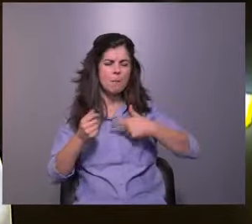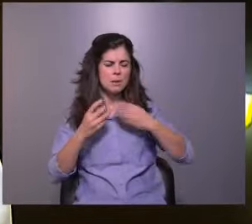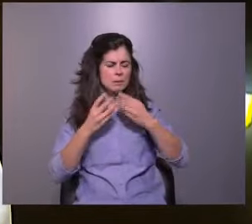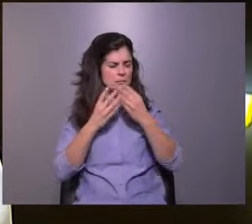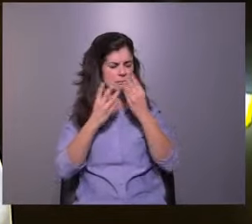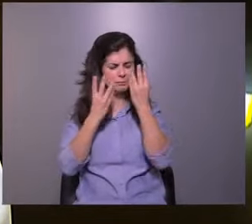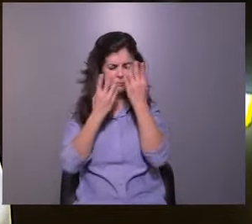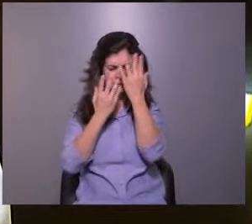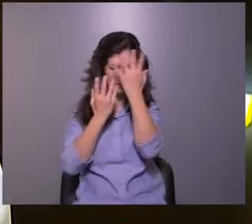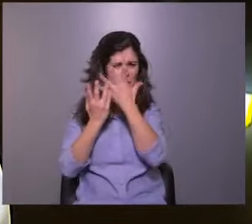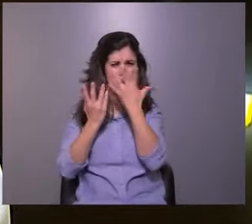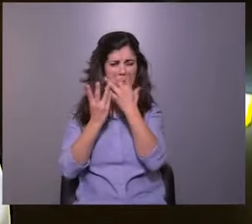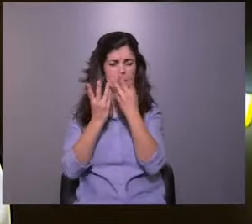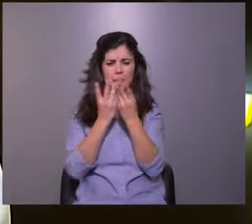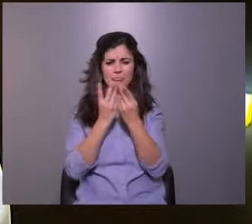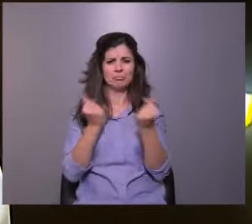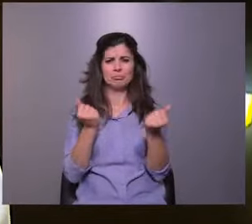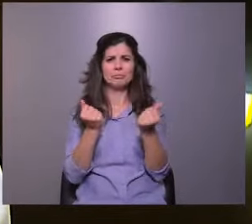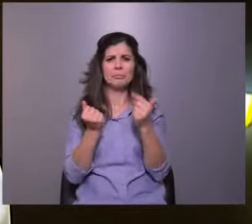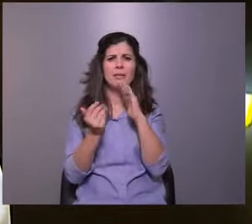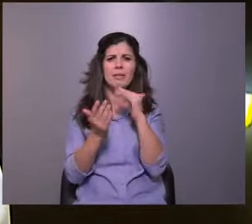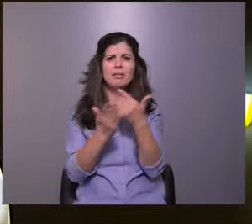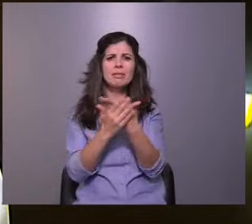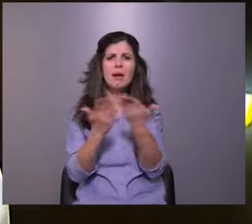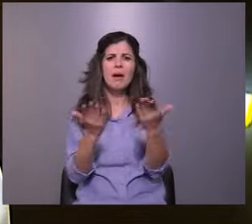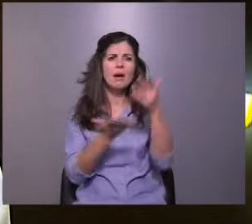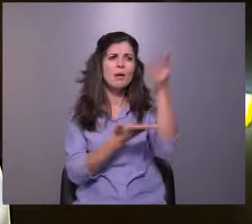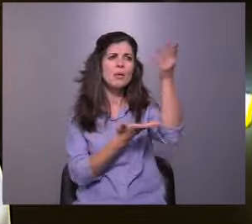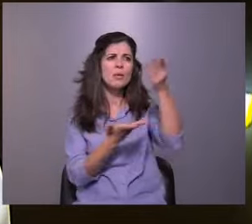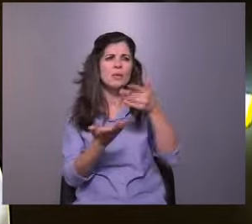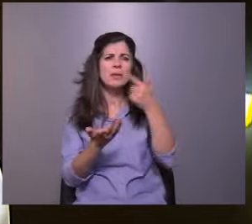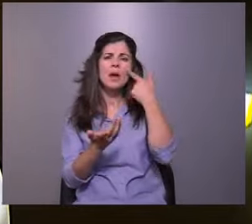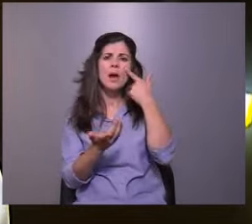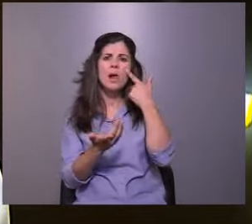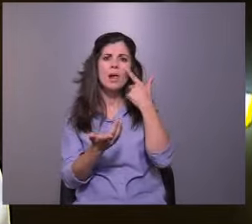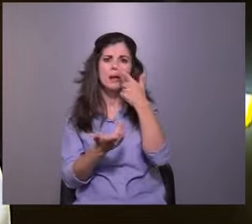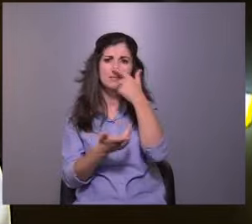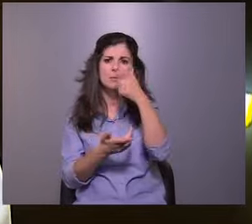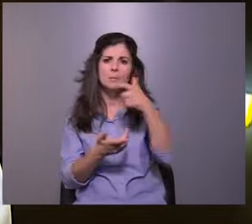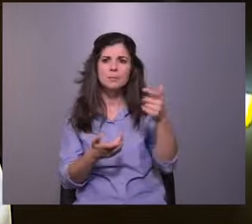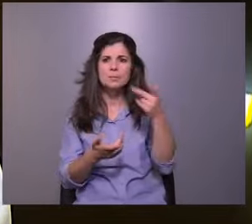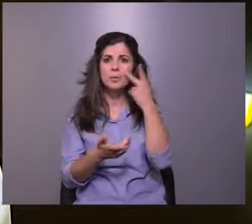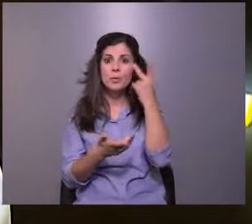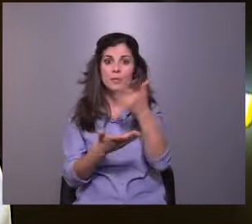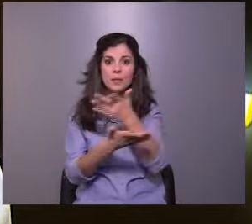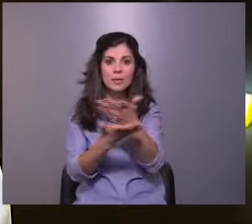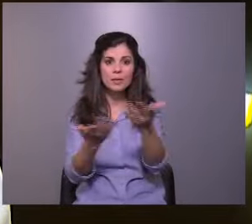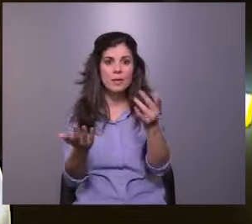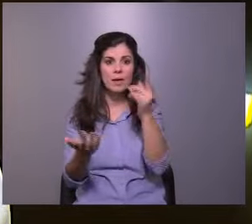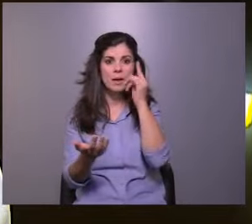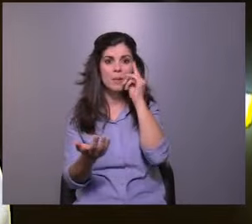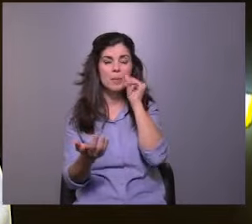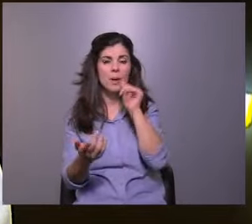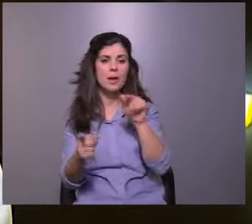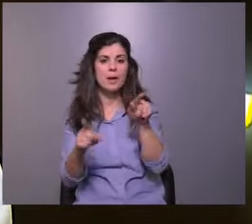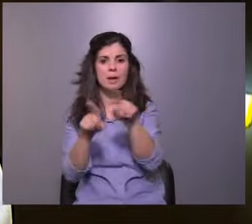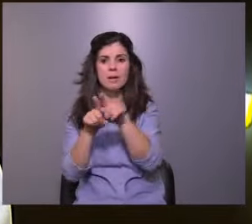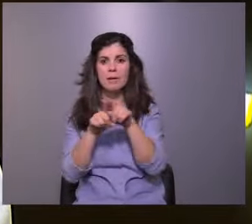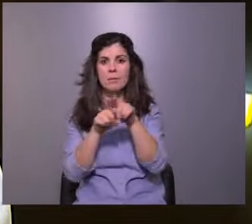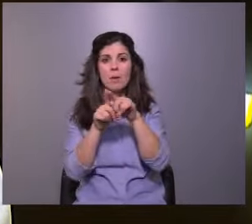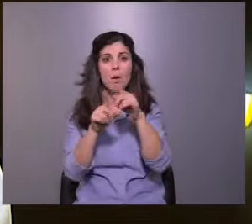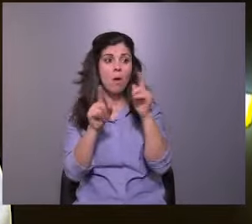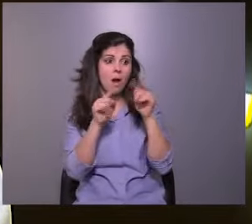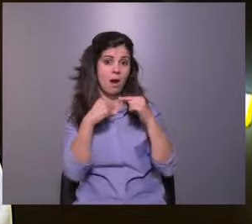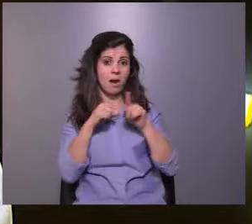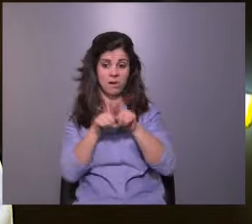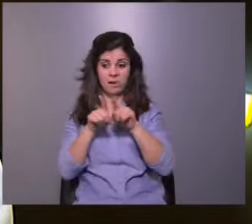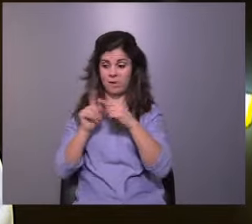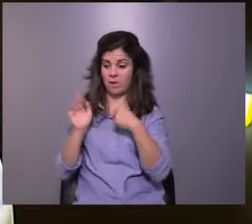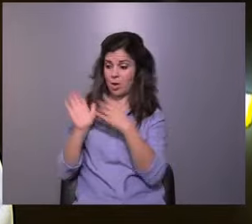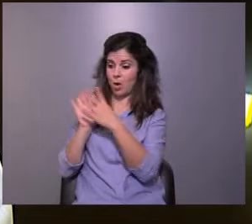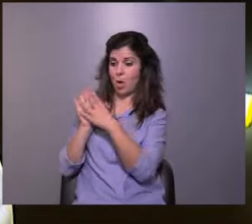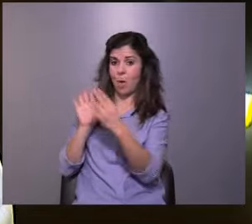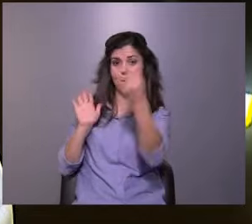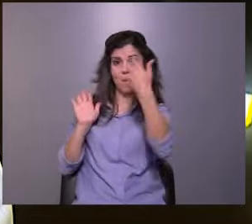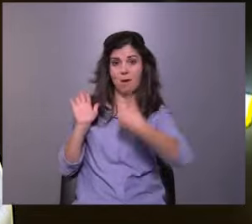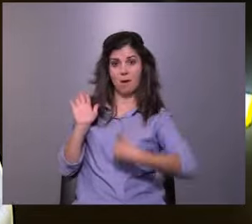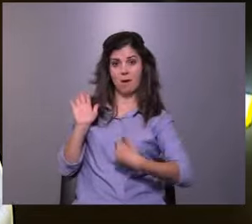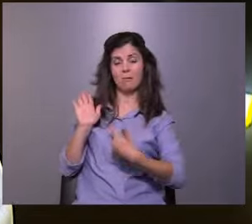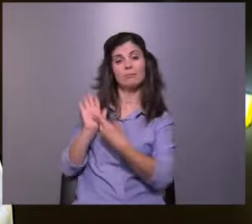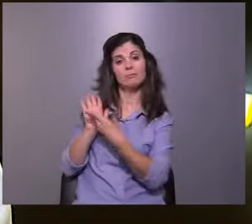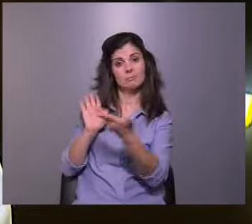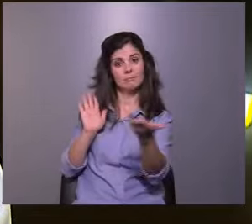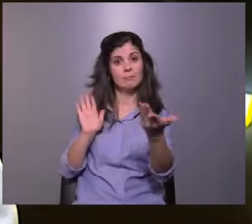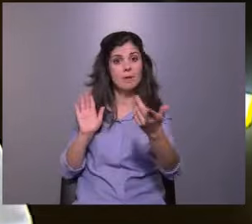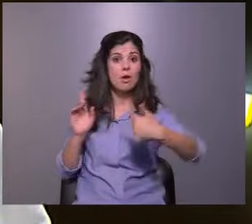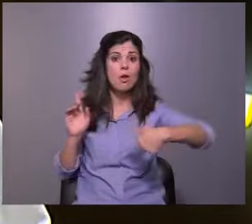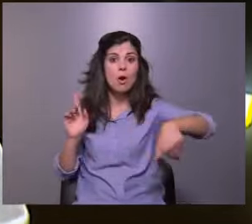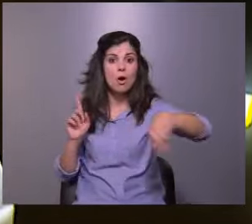Ao contemplar Jesus crucificado, enchemo-nos de espanto perante Deus que se fez homem